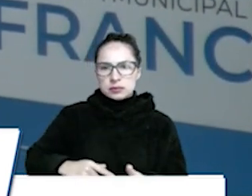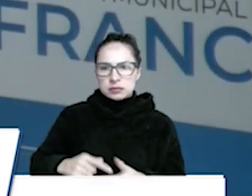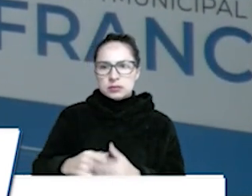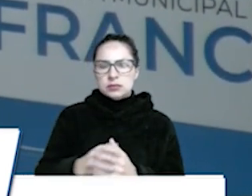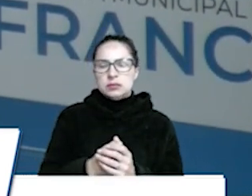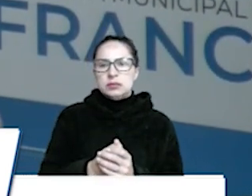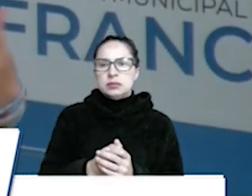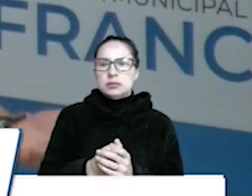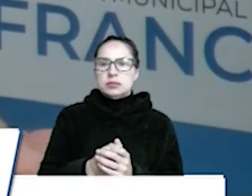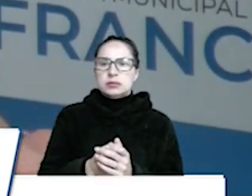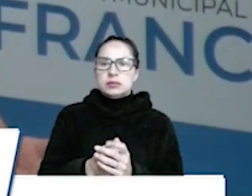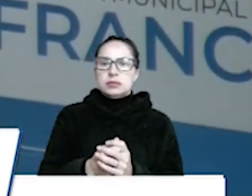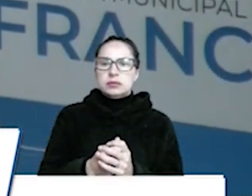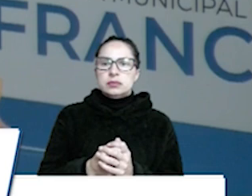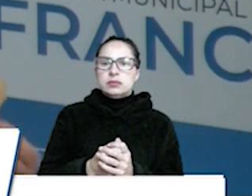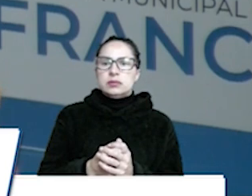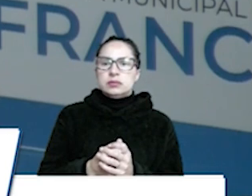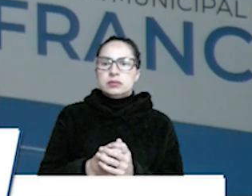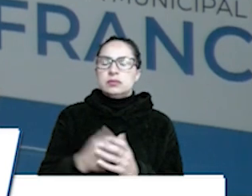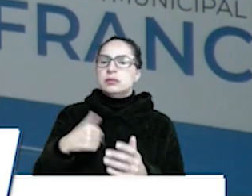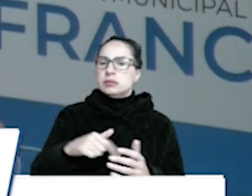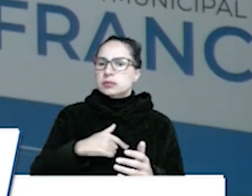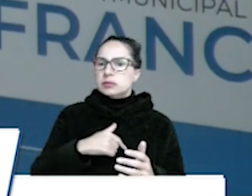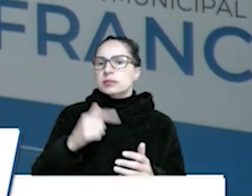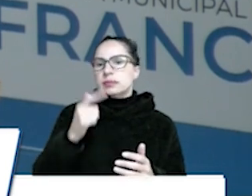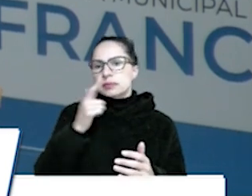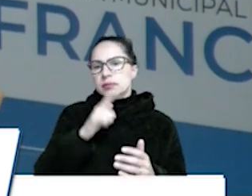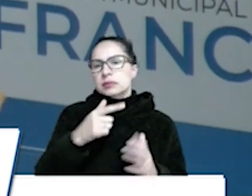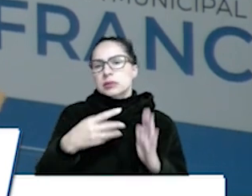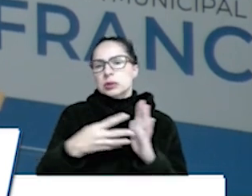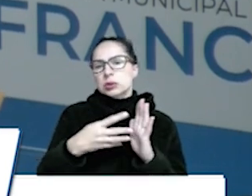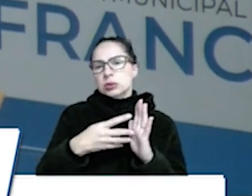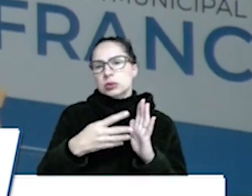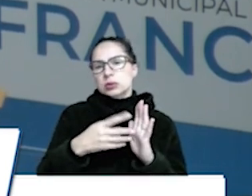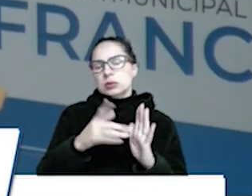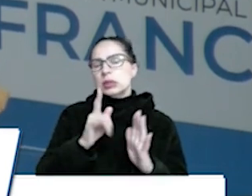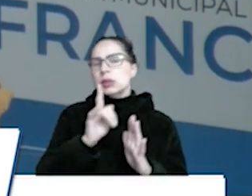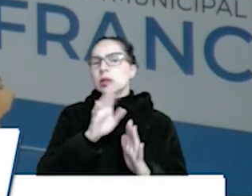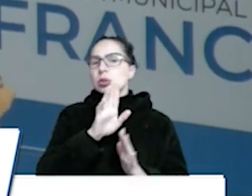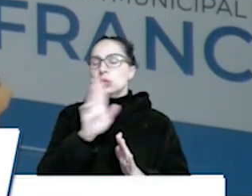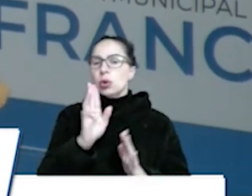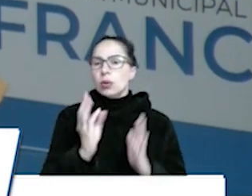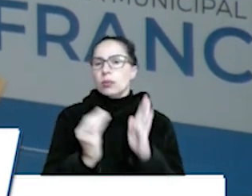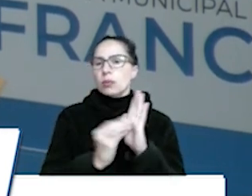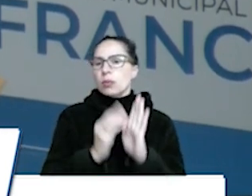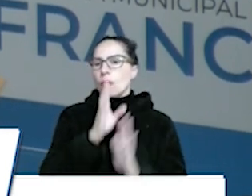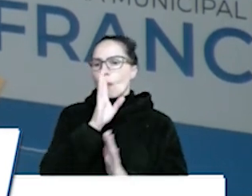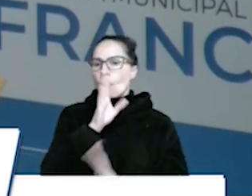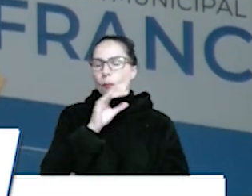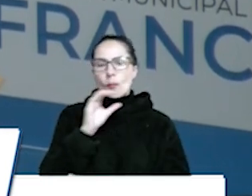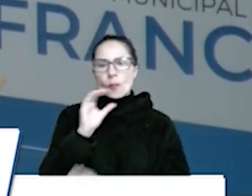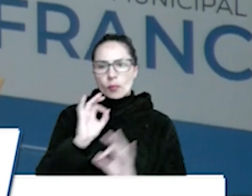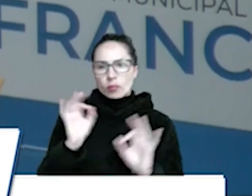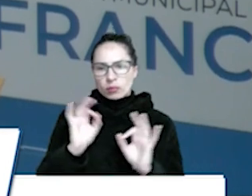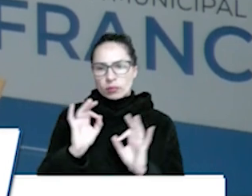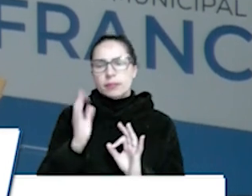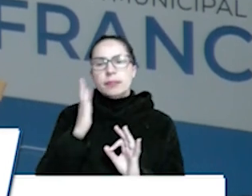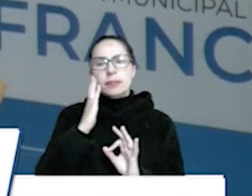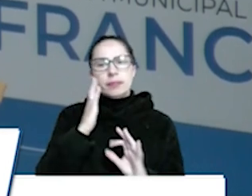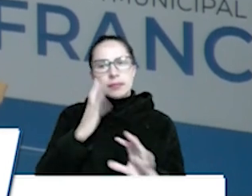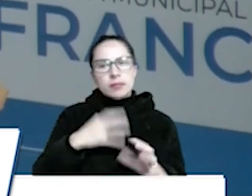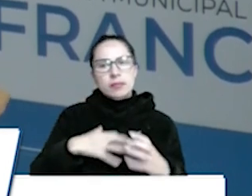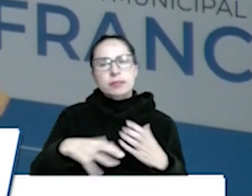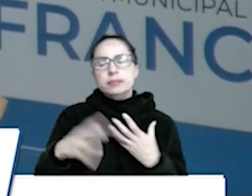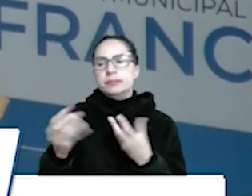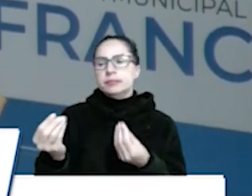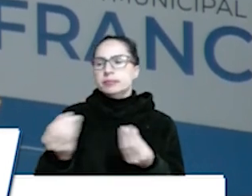Nós estamos com um formulário anônimo também. A gente entende que muitos dos